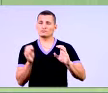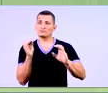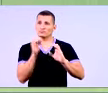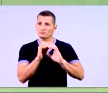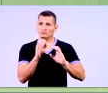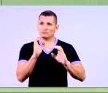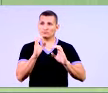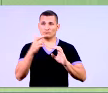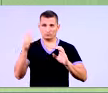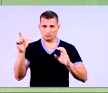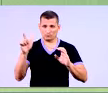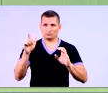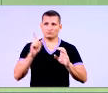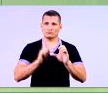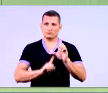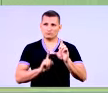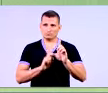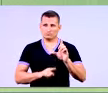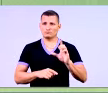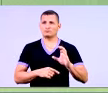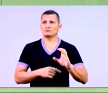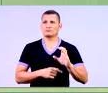variável a